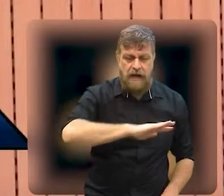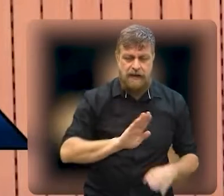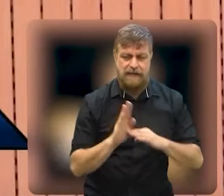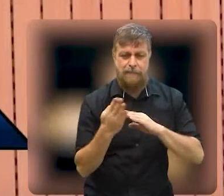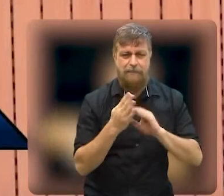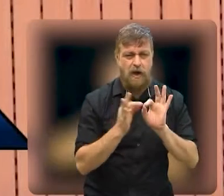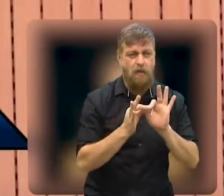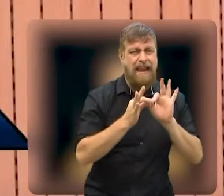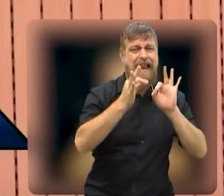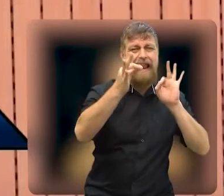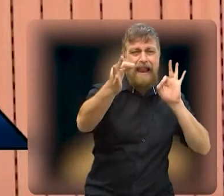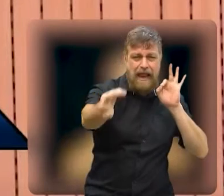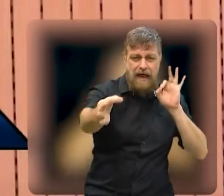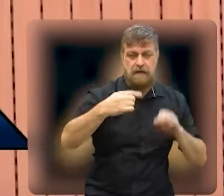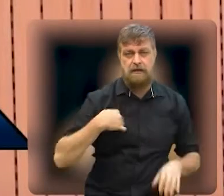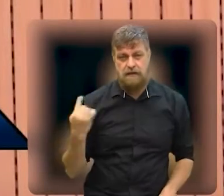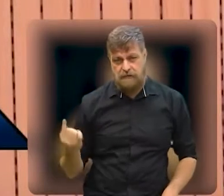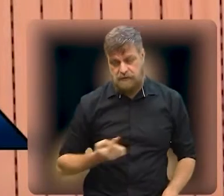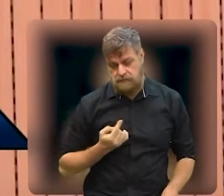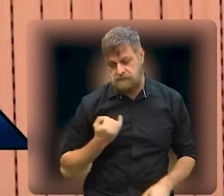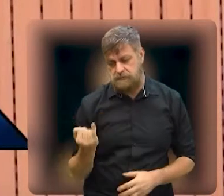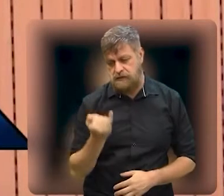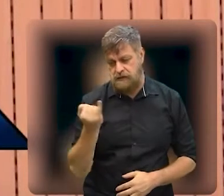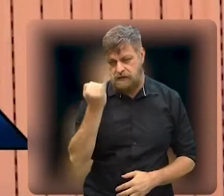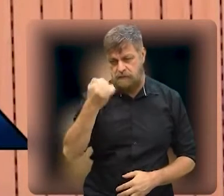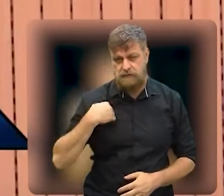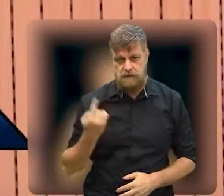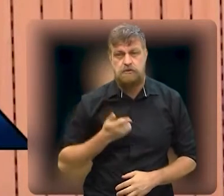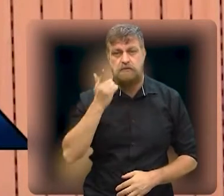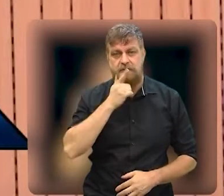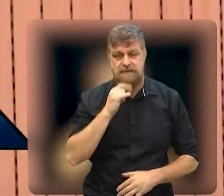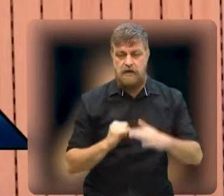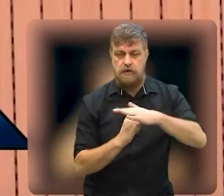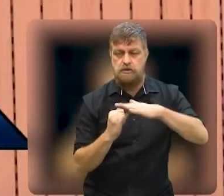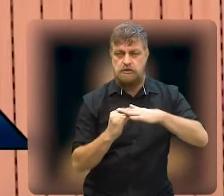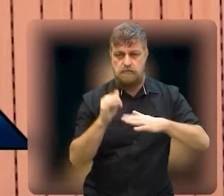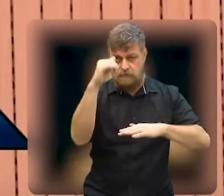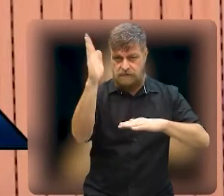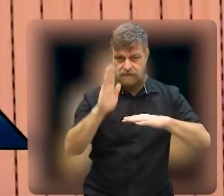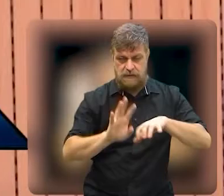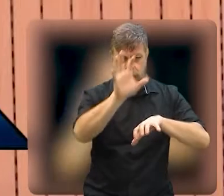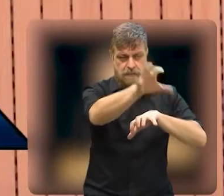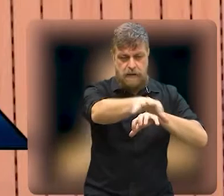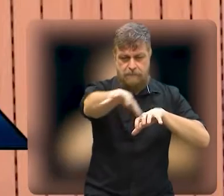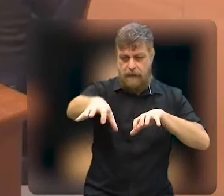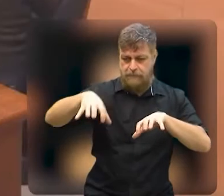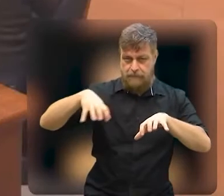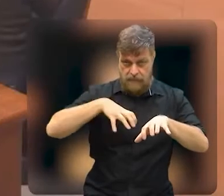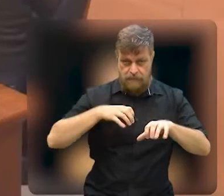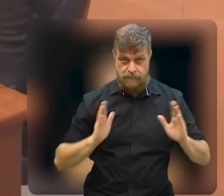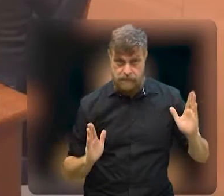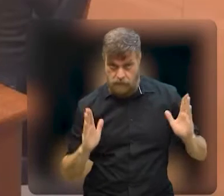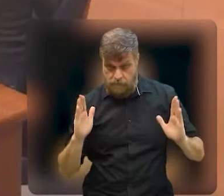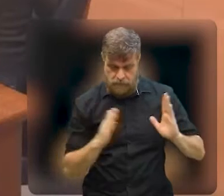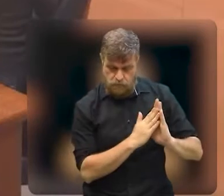regiões periféricas e para nós é de extrema importância que a gente possa levar o Instituto Federal para todos esses territórios. Durante